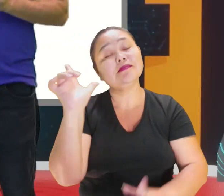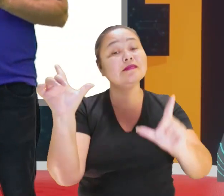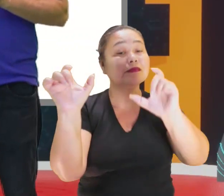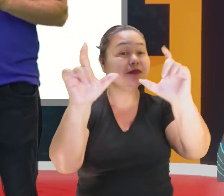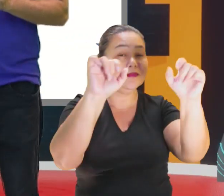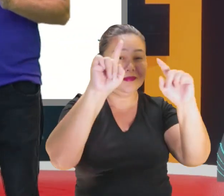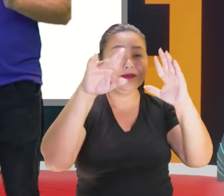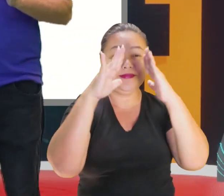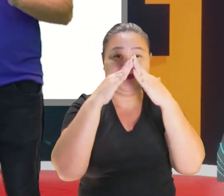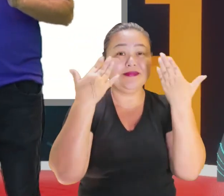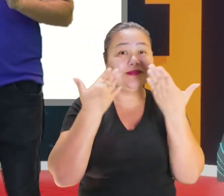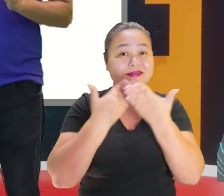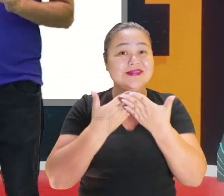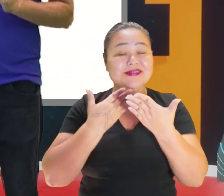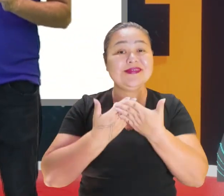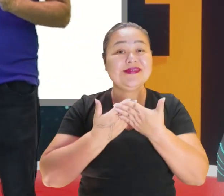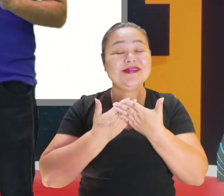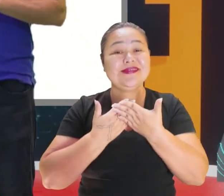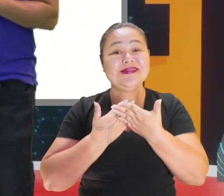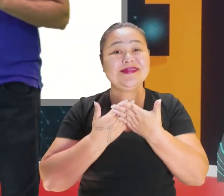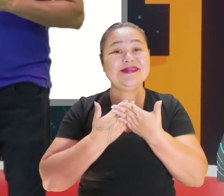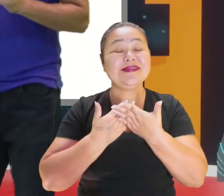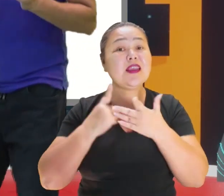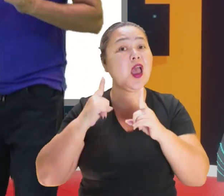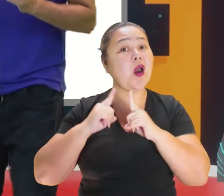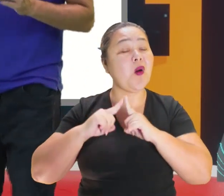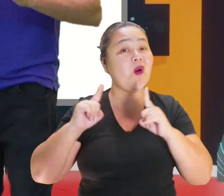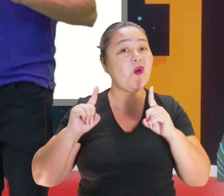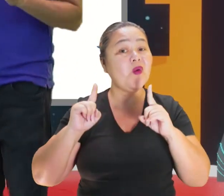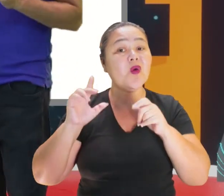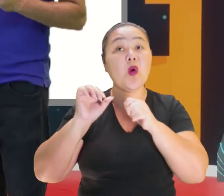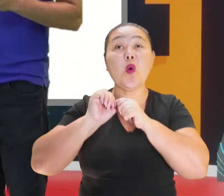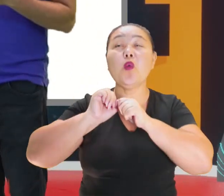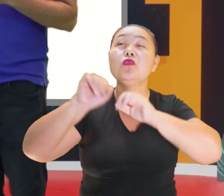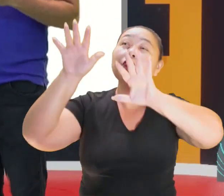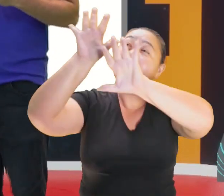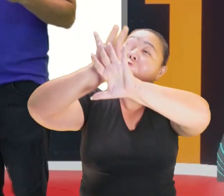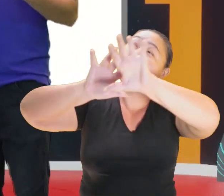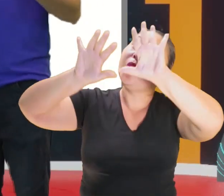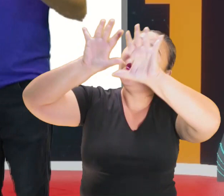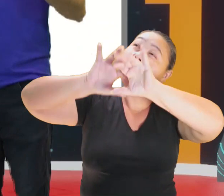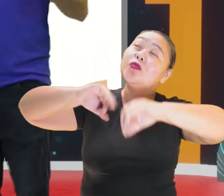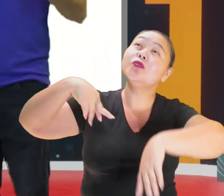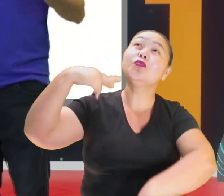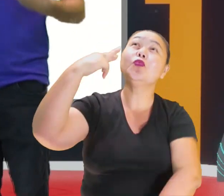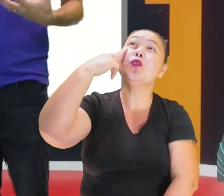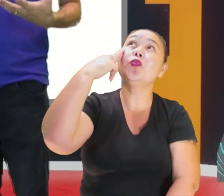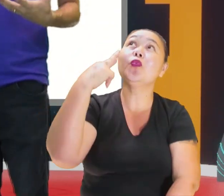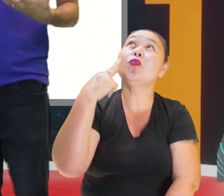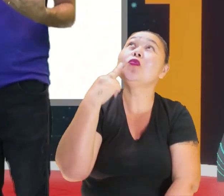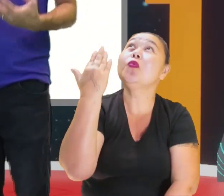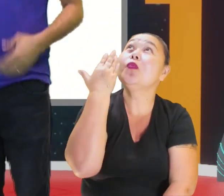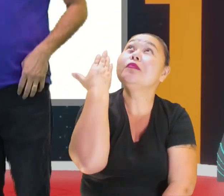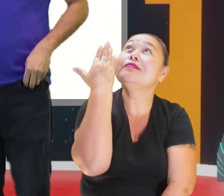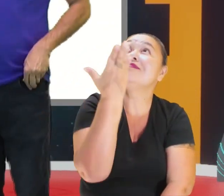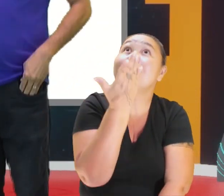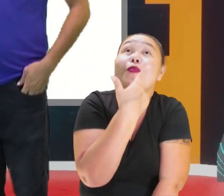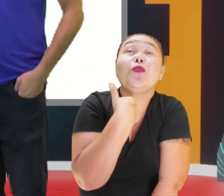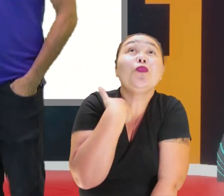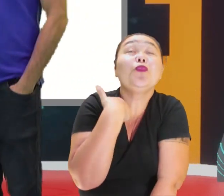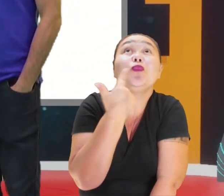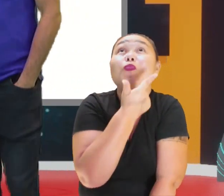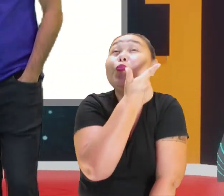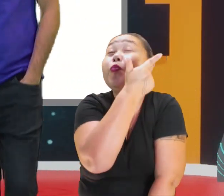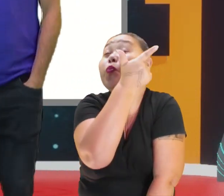das escolas, é o seguinte, mas o nosso céu de Rondônia não tem igual, não tem, cara,